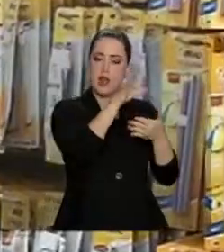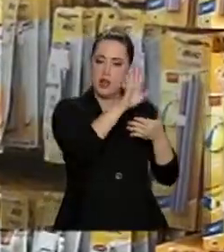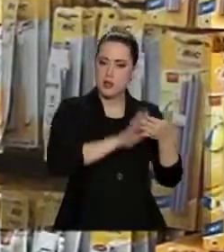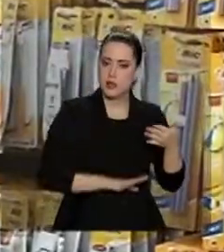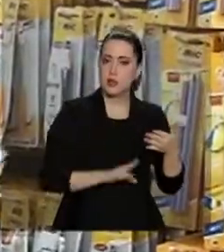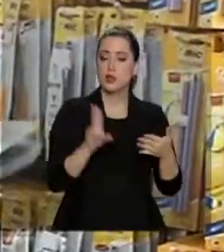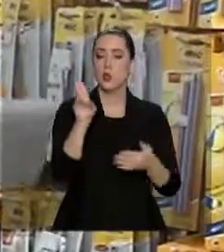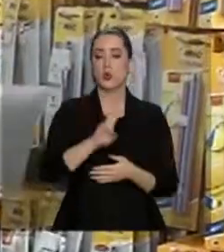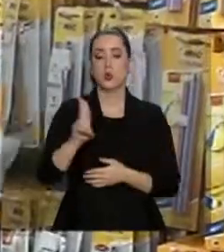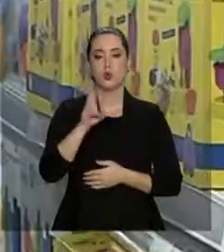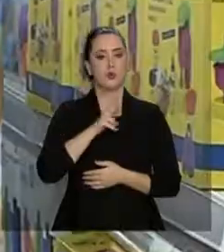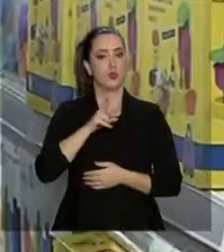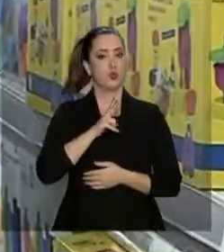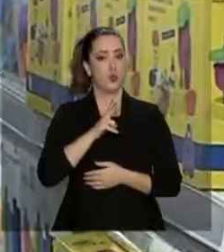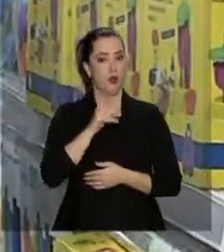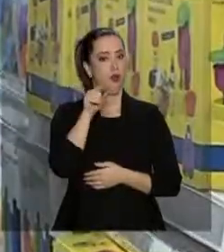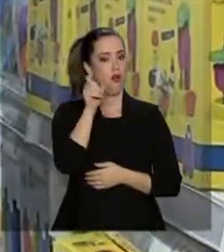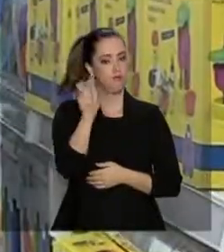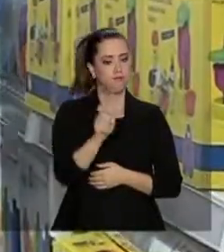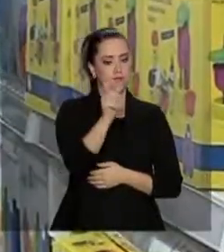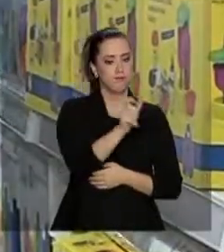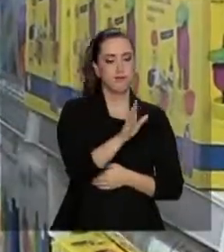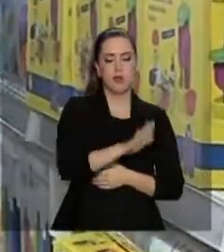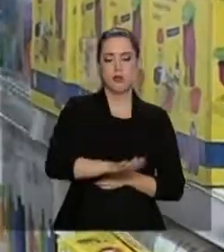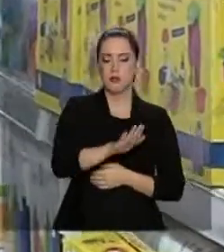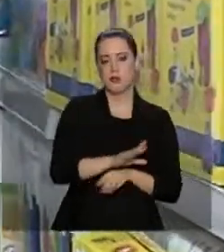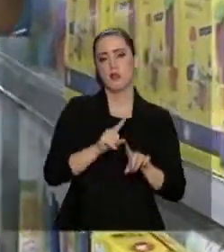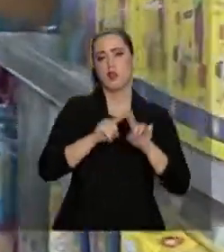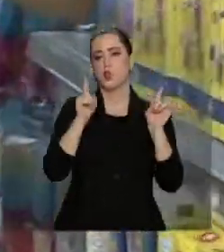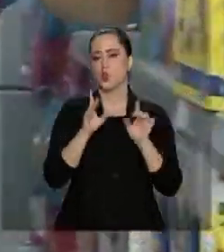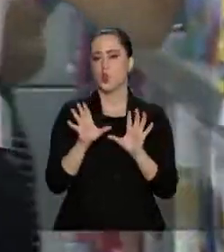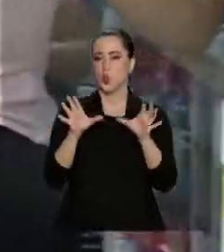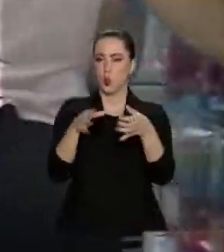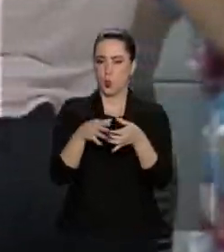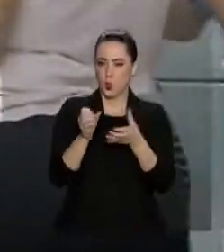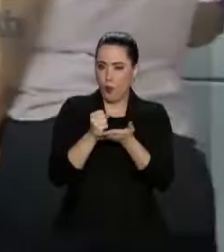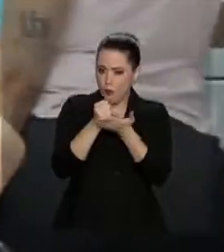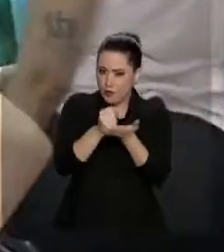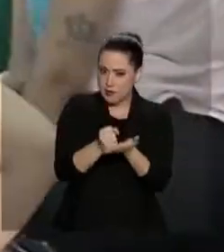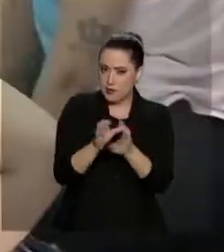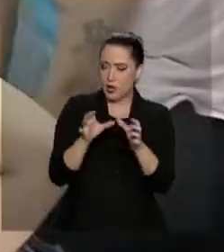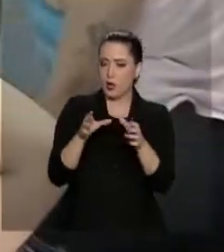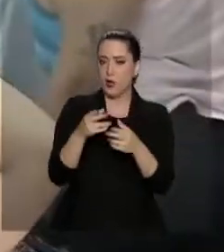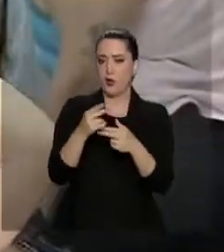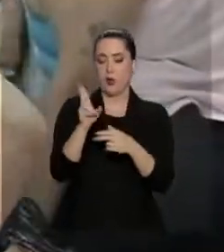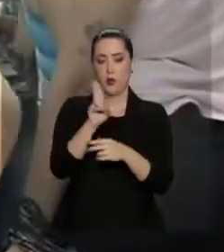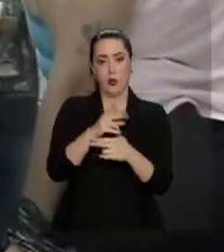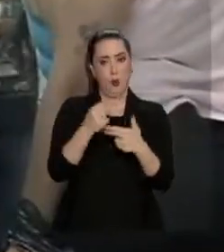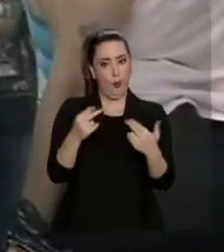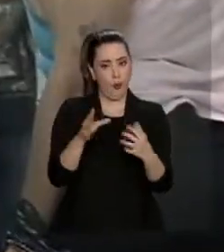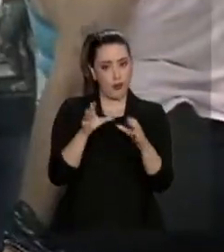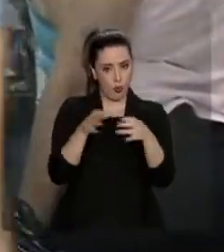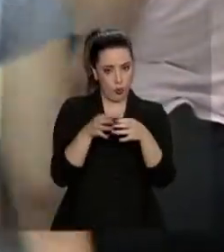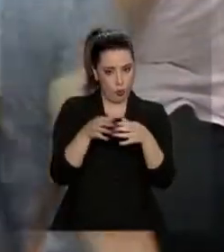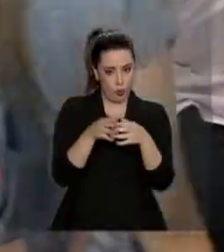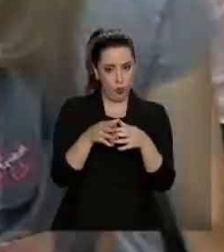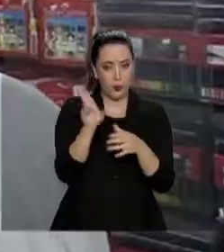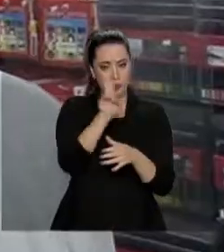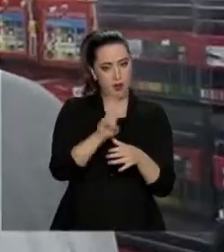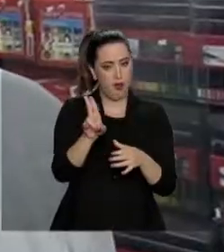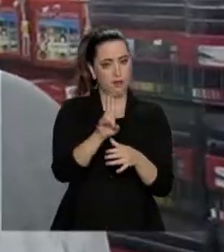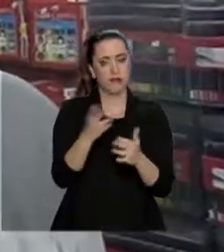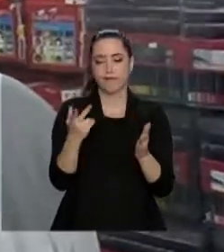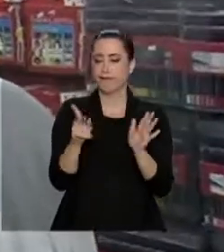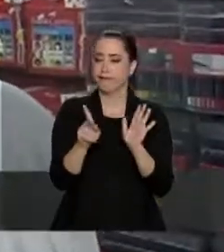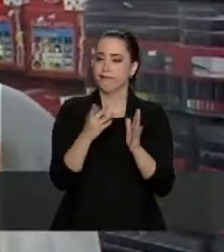uso individual do aluno. Fornecer material de uso coletivo é uma obrigação da escola, mas ela nem sempre é seguida. Tem